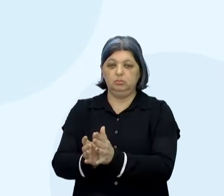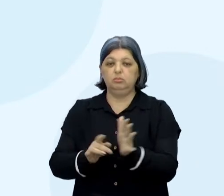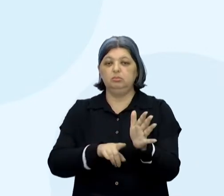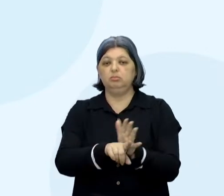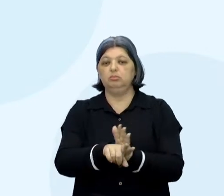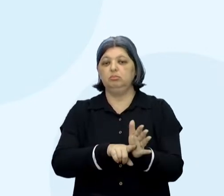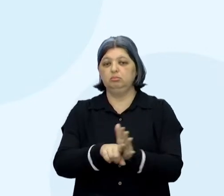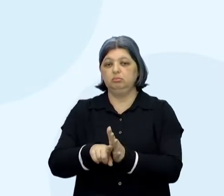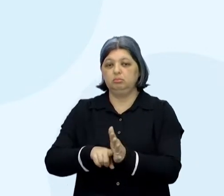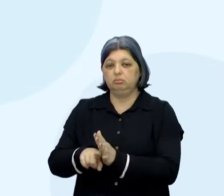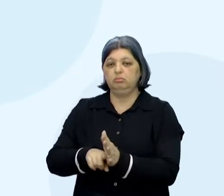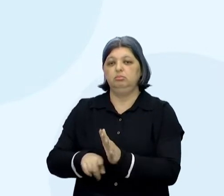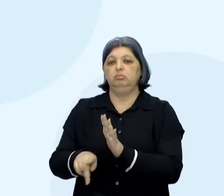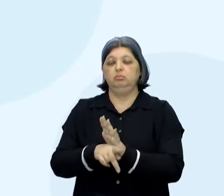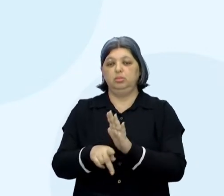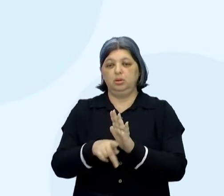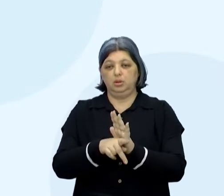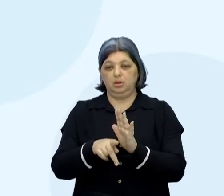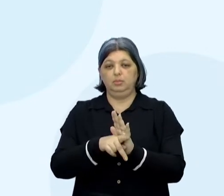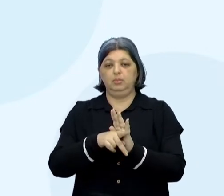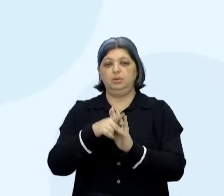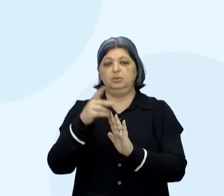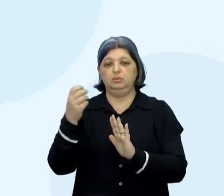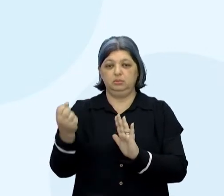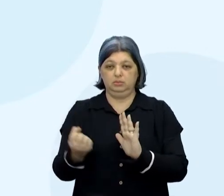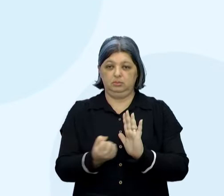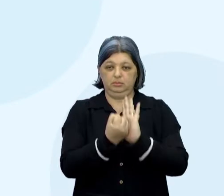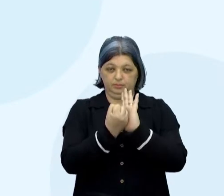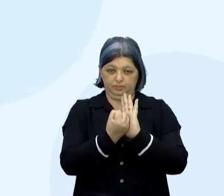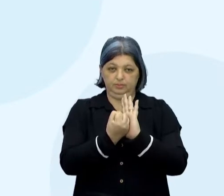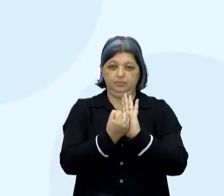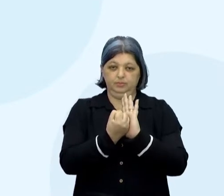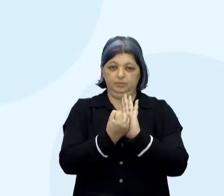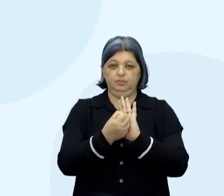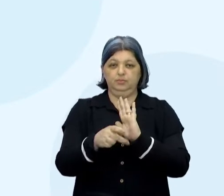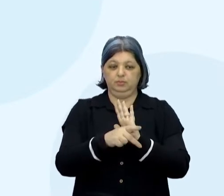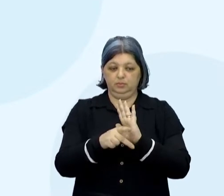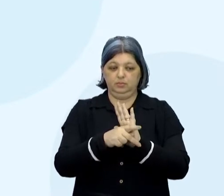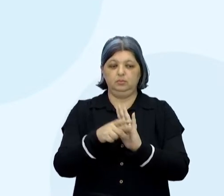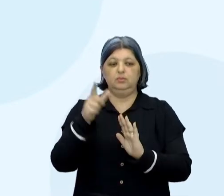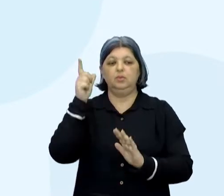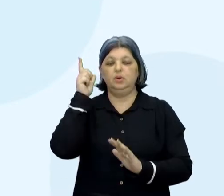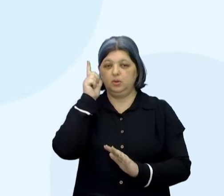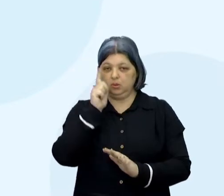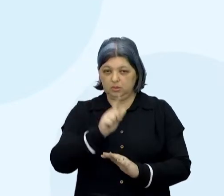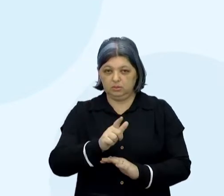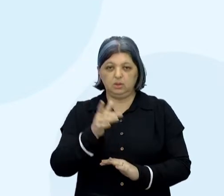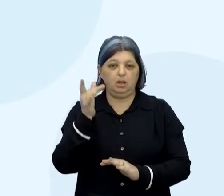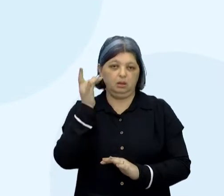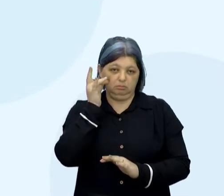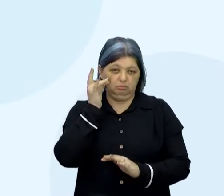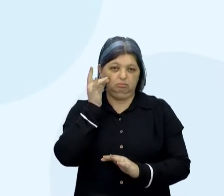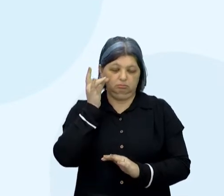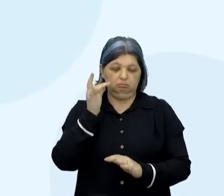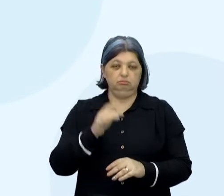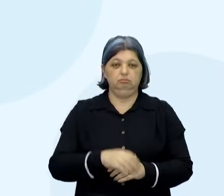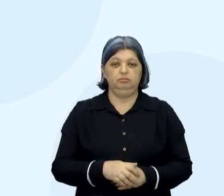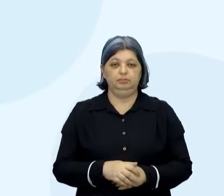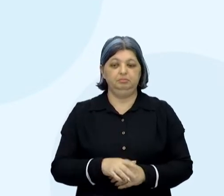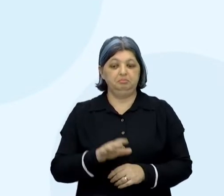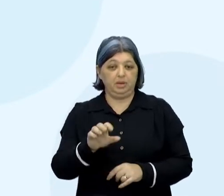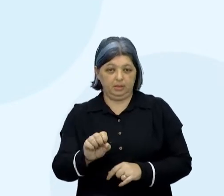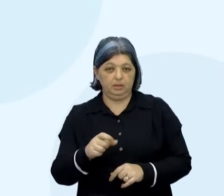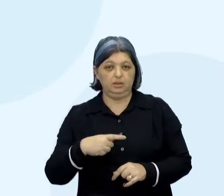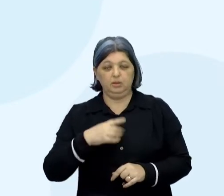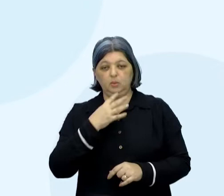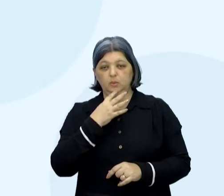do patrimônio material, que é o patrimônio tangível, né, que a gente consegue ver, pegar, e que eles